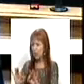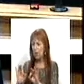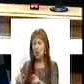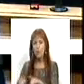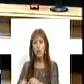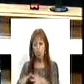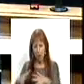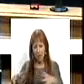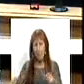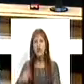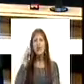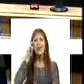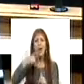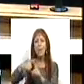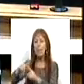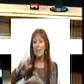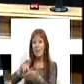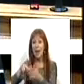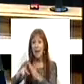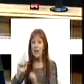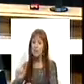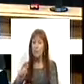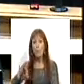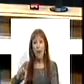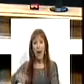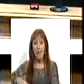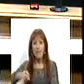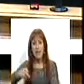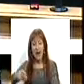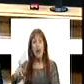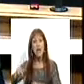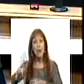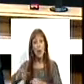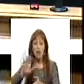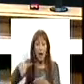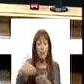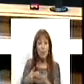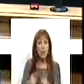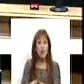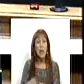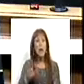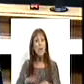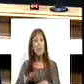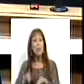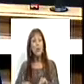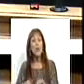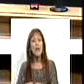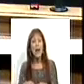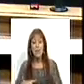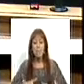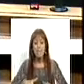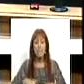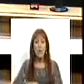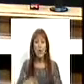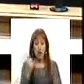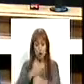favoravelmente o alargamento dos beneficiários das técnicas de PMA e também aquilo, as propostas que surgiram relativamente à